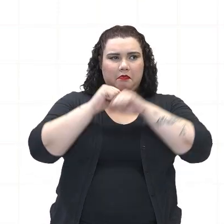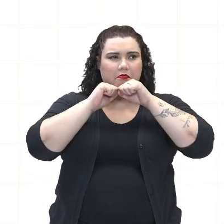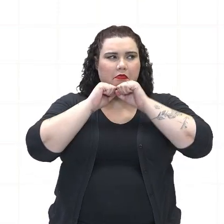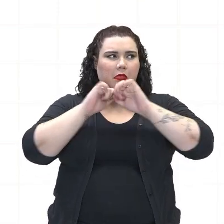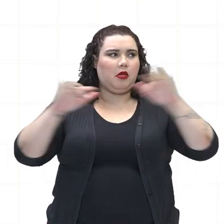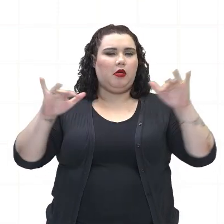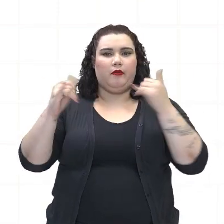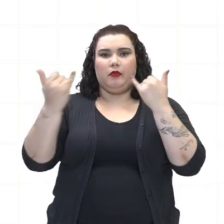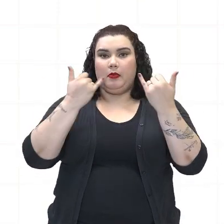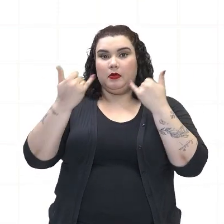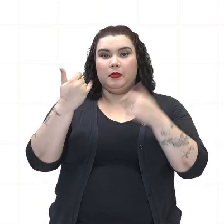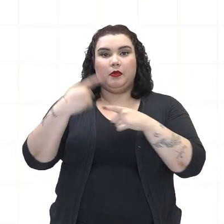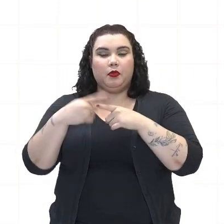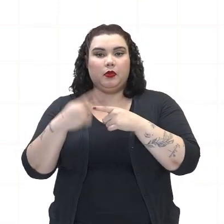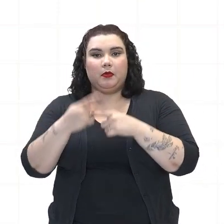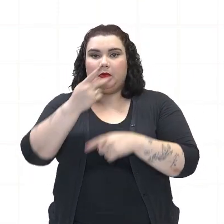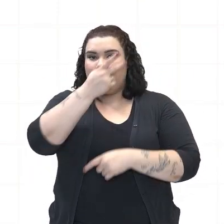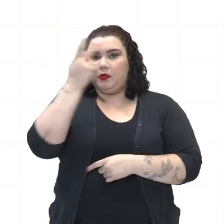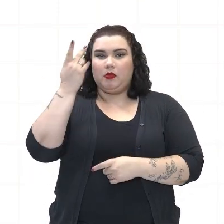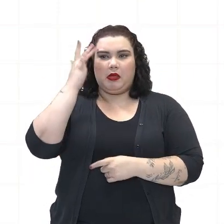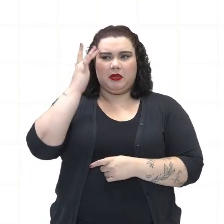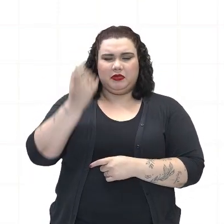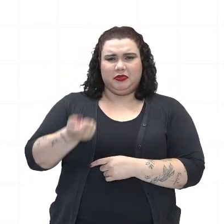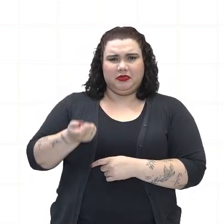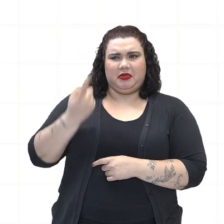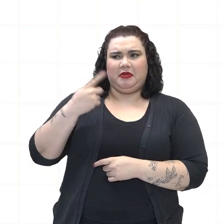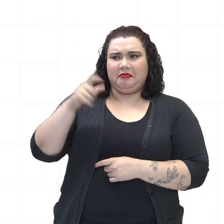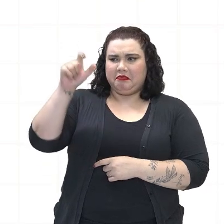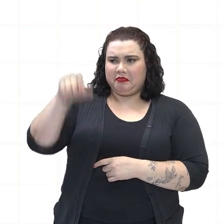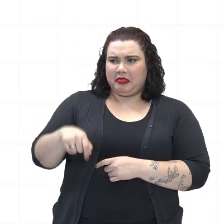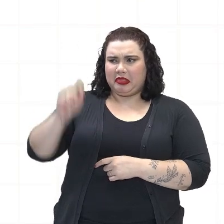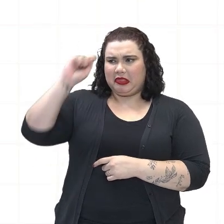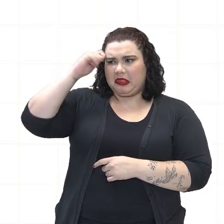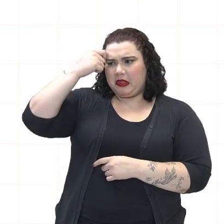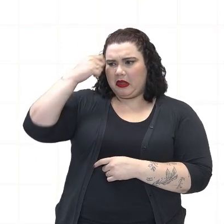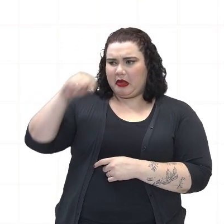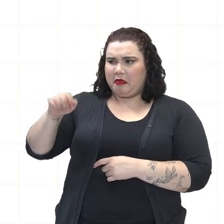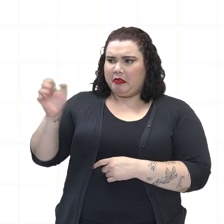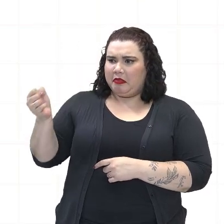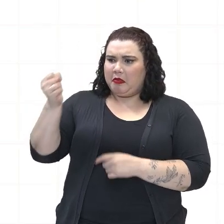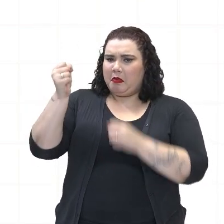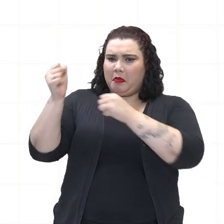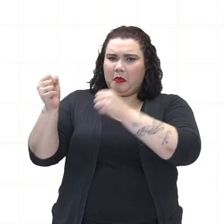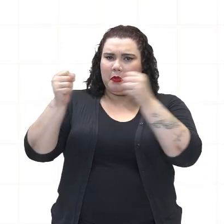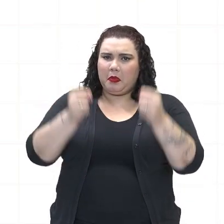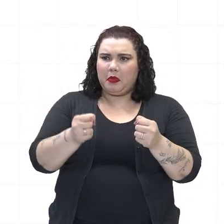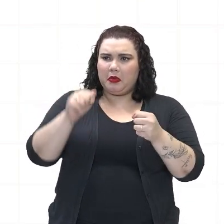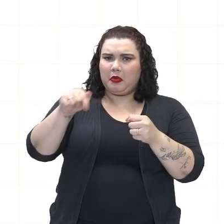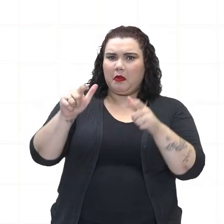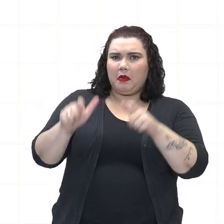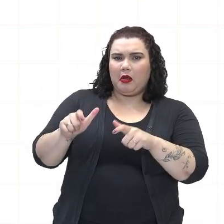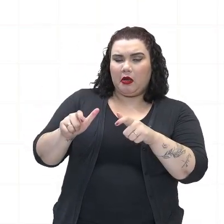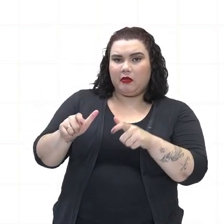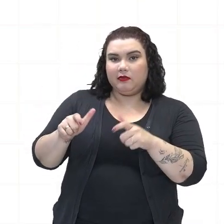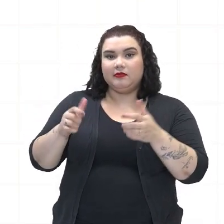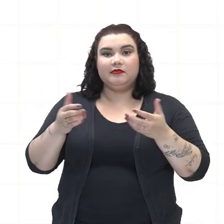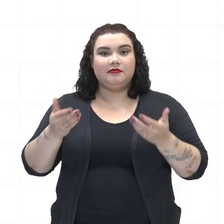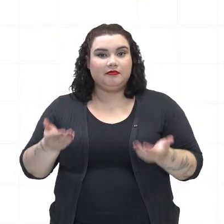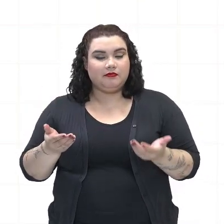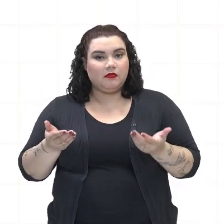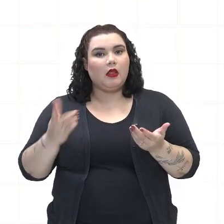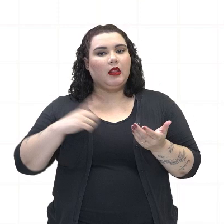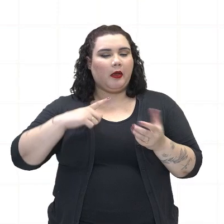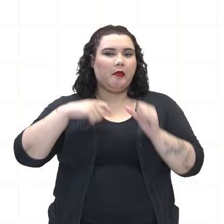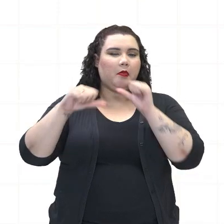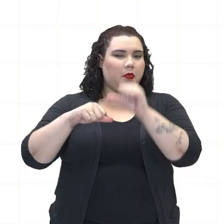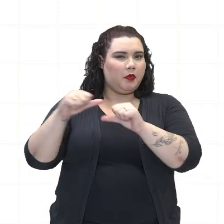né? Justamente porque as pessoas acham esquisito uma pessoa negra ocupar ali determinado espaço, né? Óbvio que isso tem